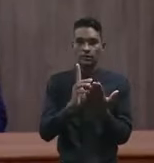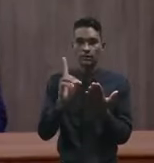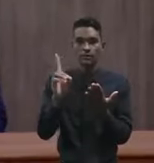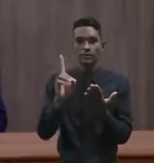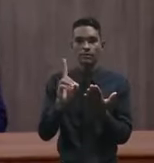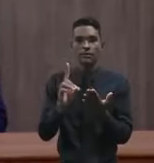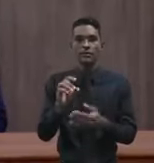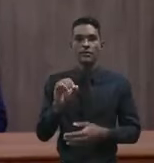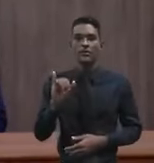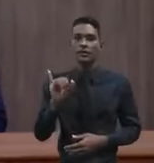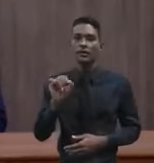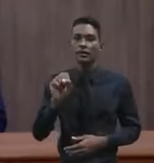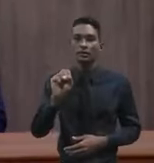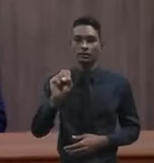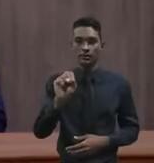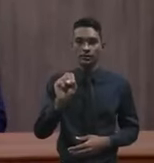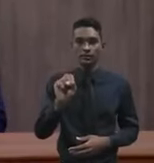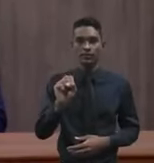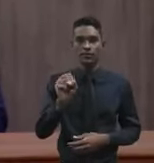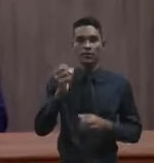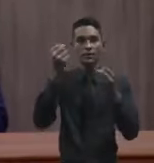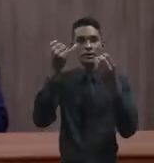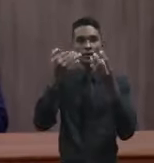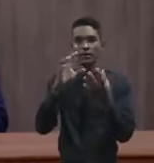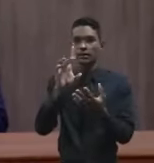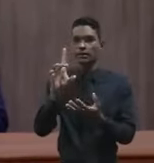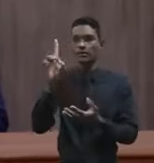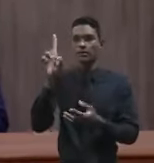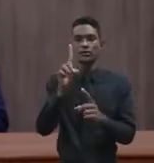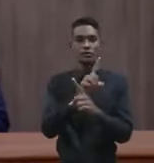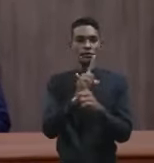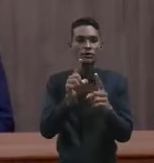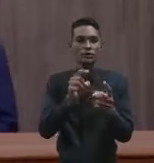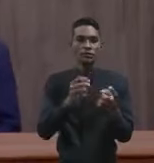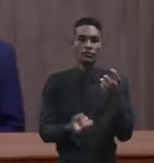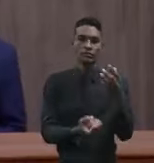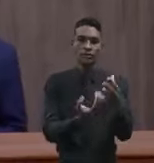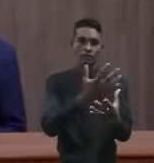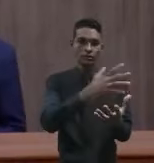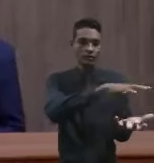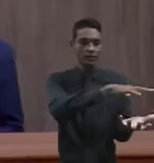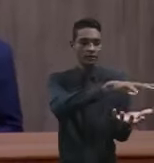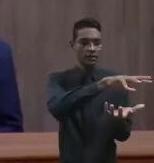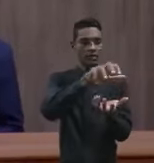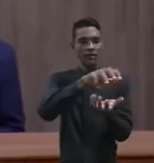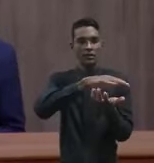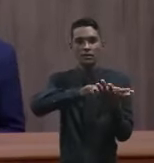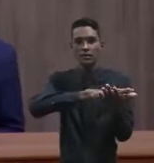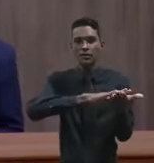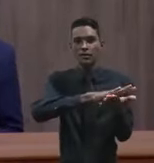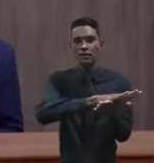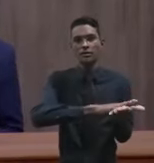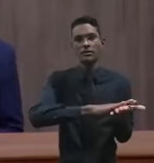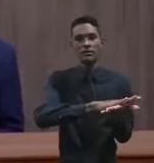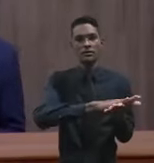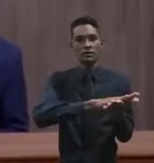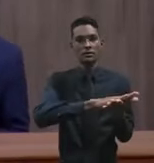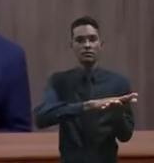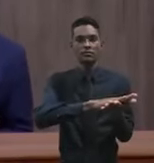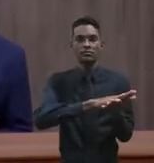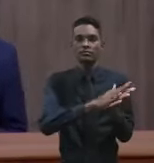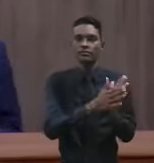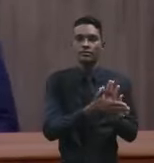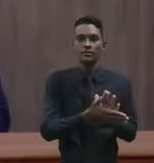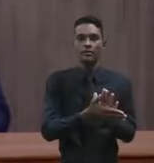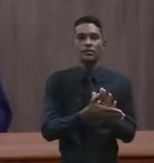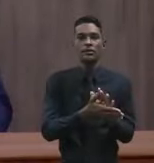Deus não criou a terra para ser um caos. Como é que Deus vai criar caos? E